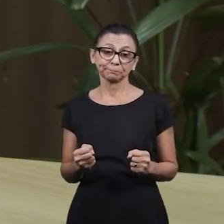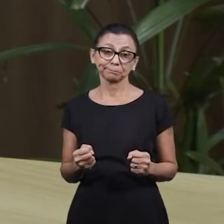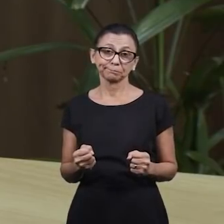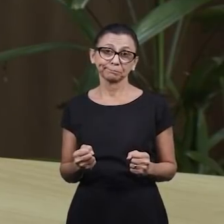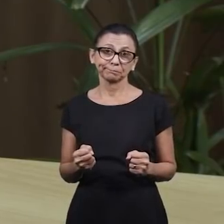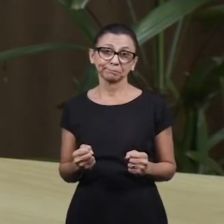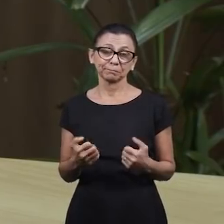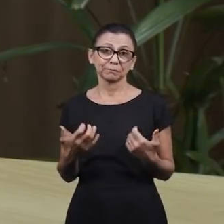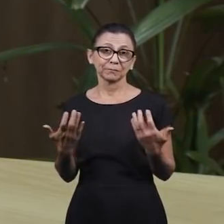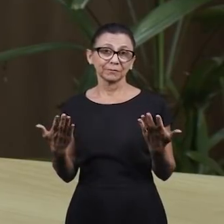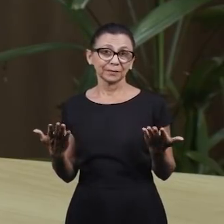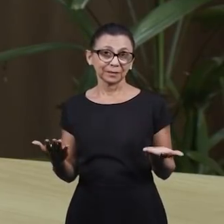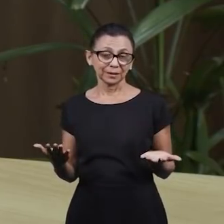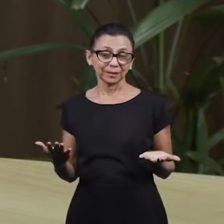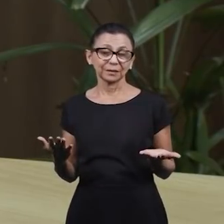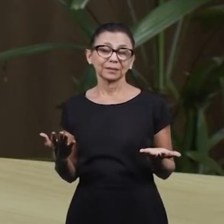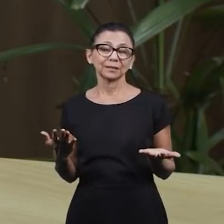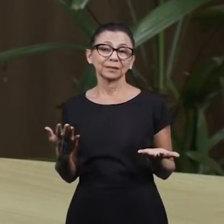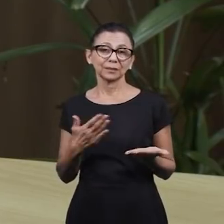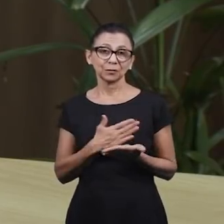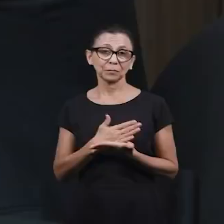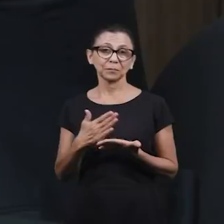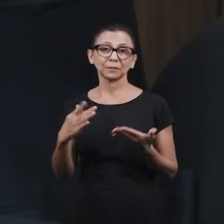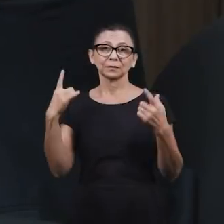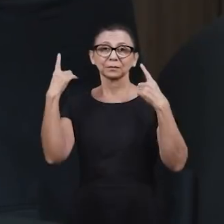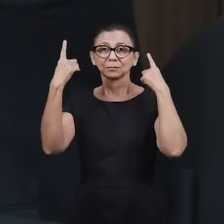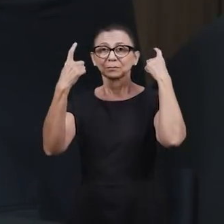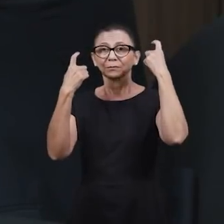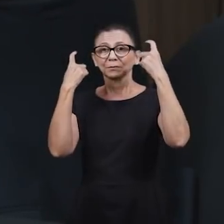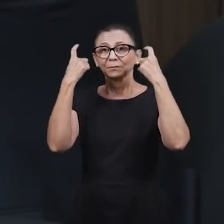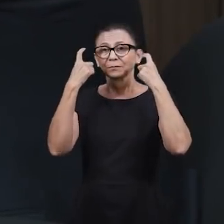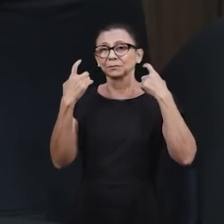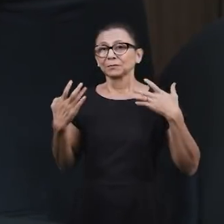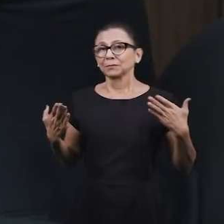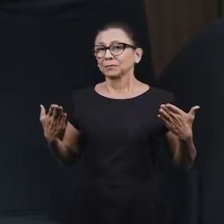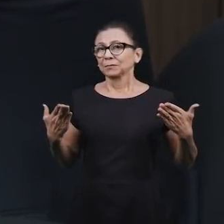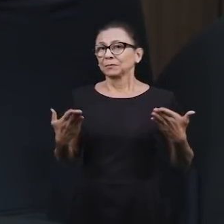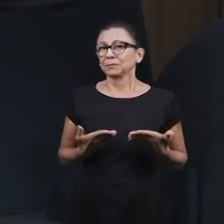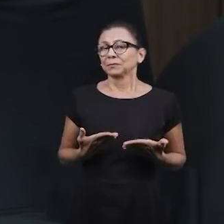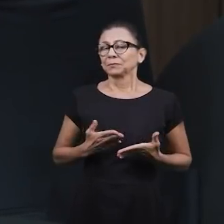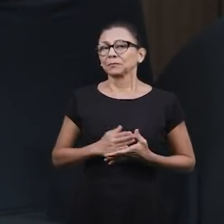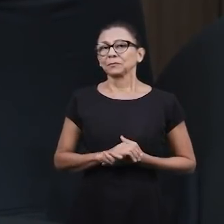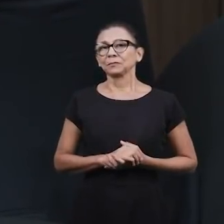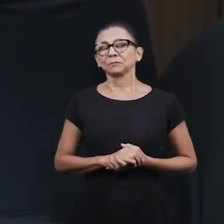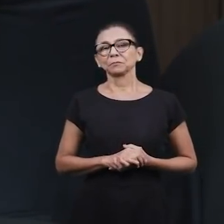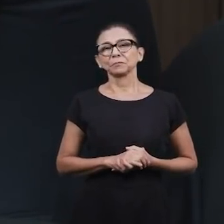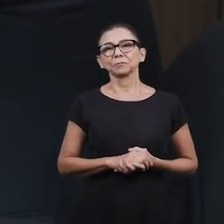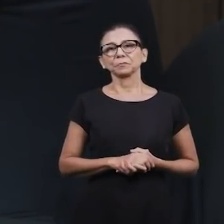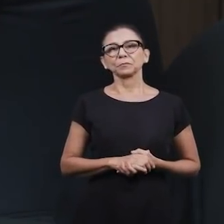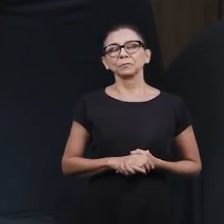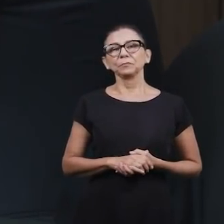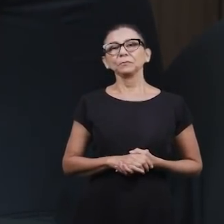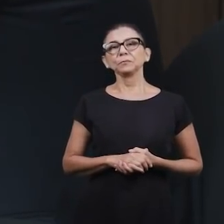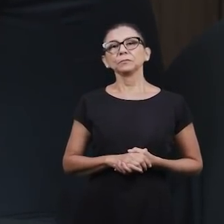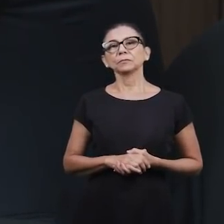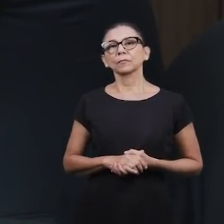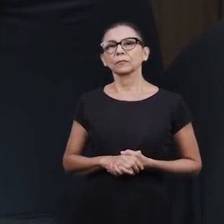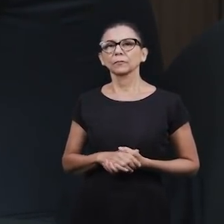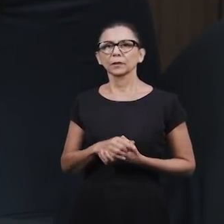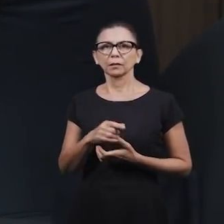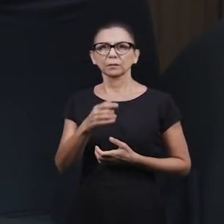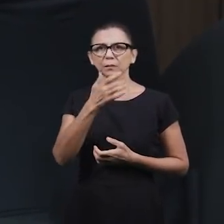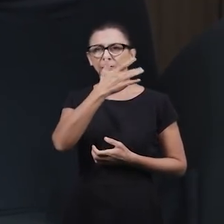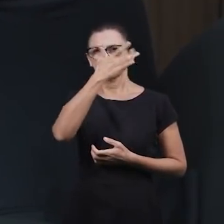Aí que está a nossa grande preocupação hoje, não é? E você vê, até no